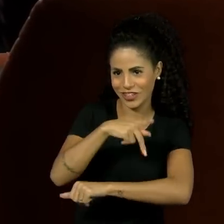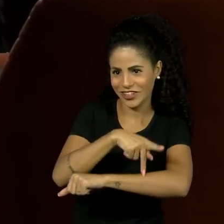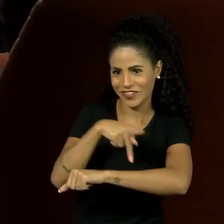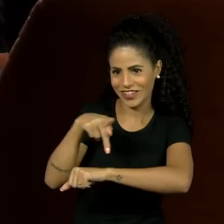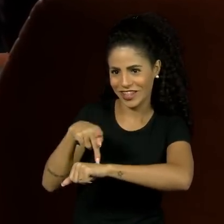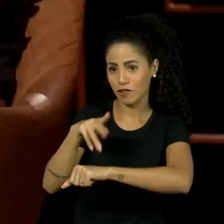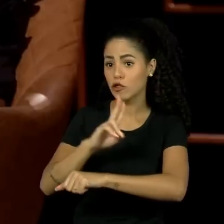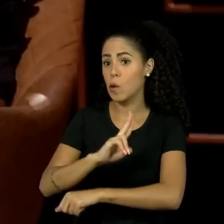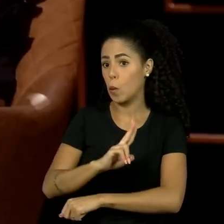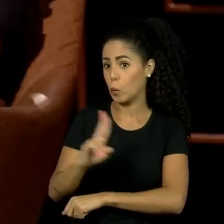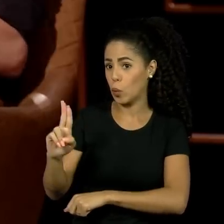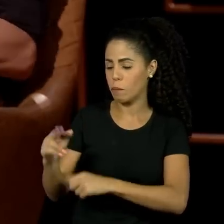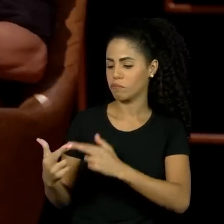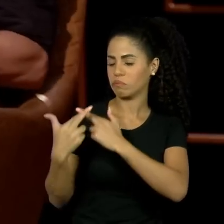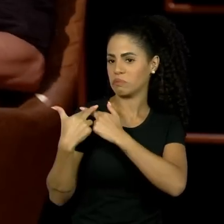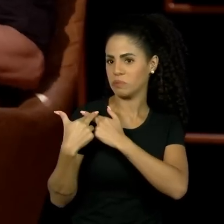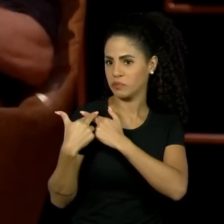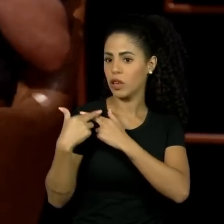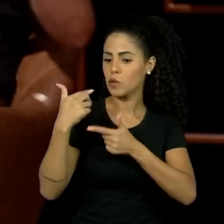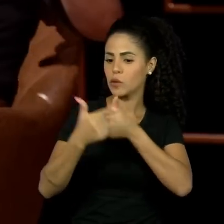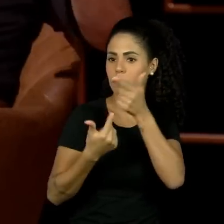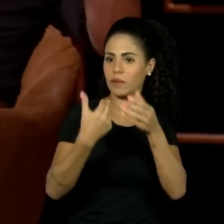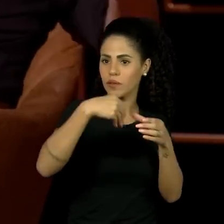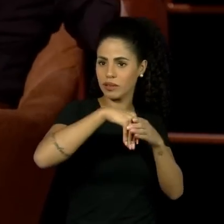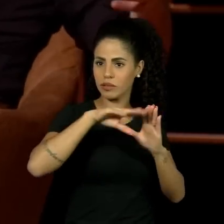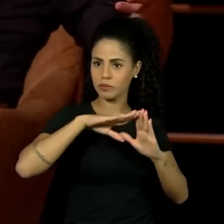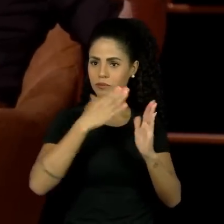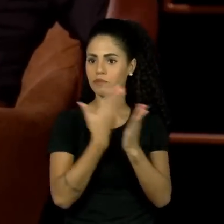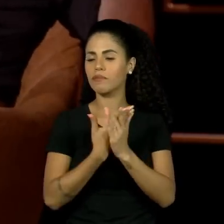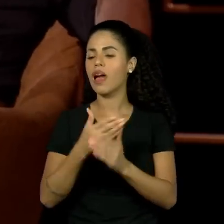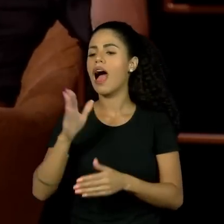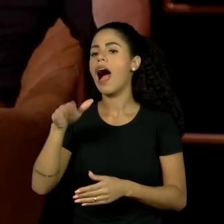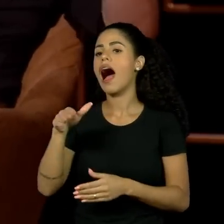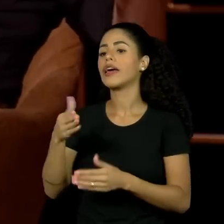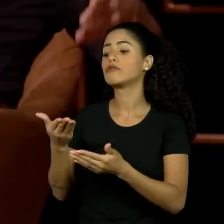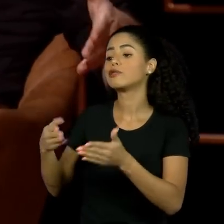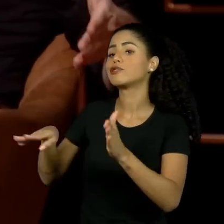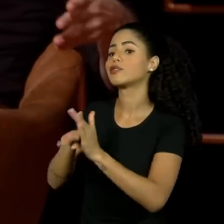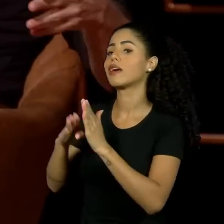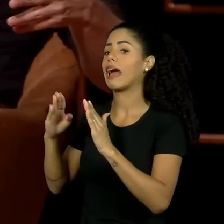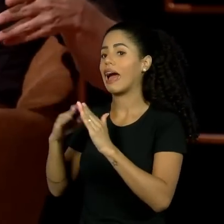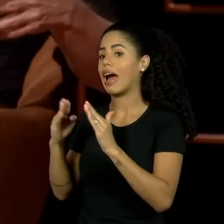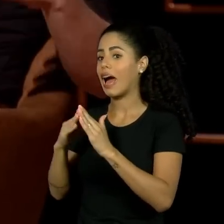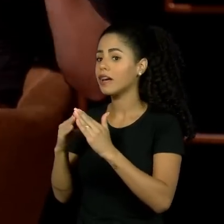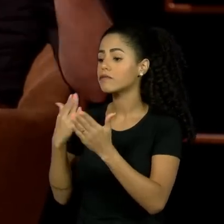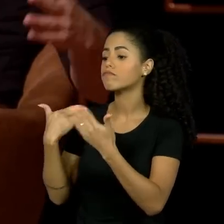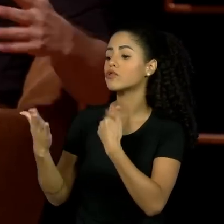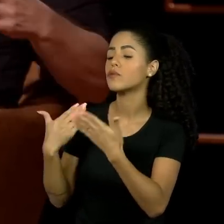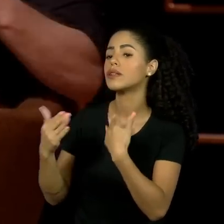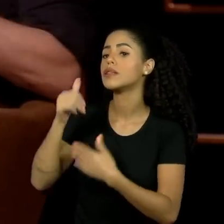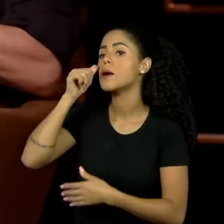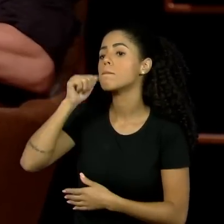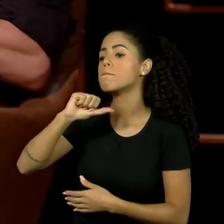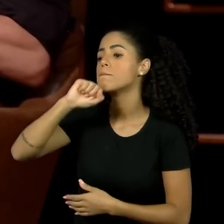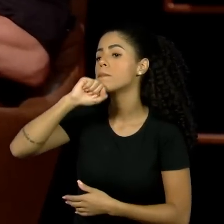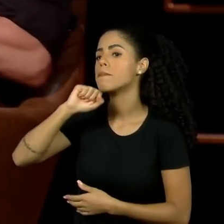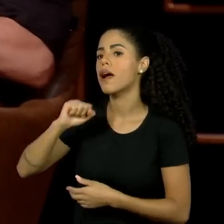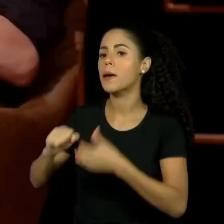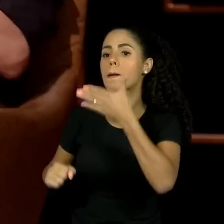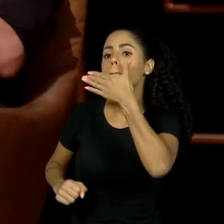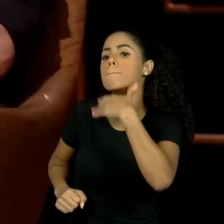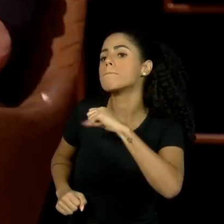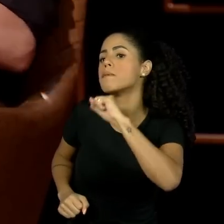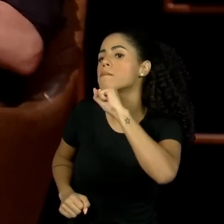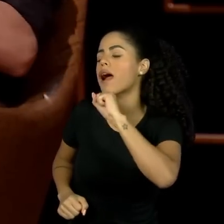daí eu consegui um trabalho, eu cheguei em casa e consegui falar para os meus pais, eu vou largar a faculdade, não é essa a minha praia,